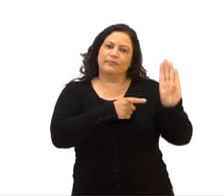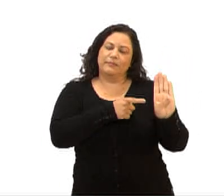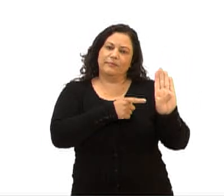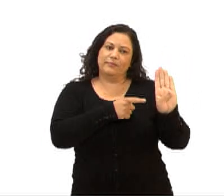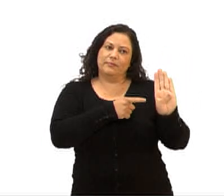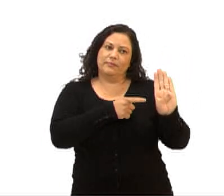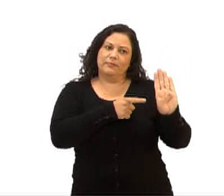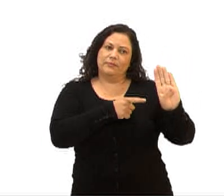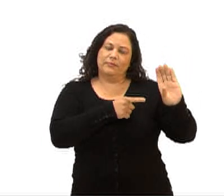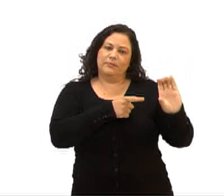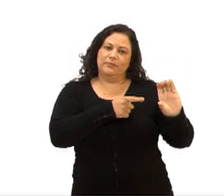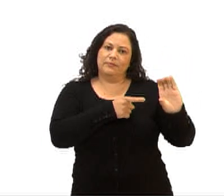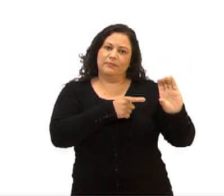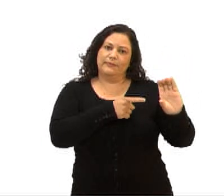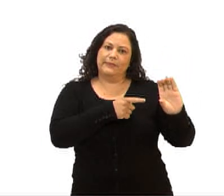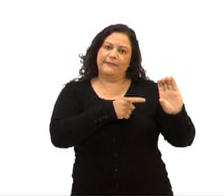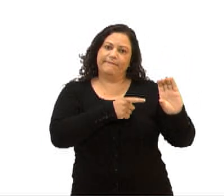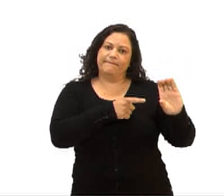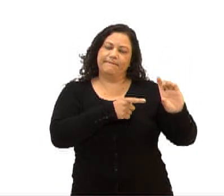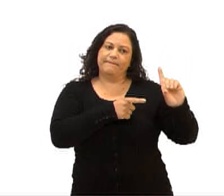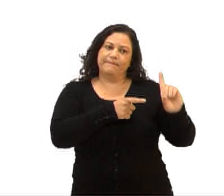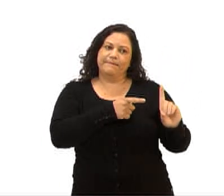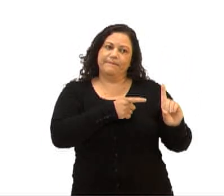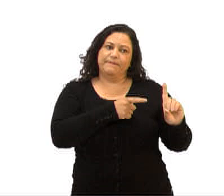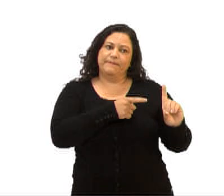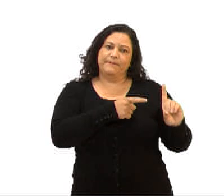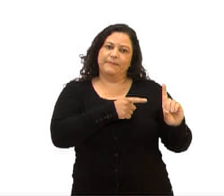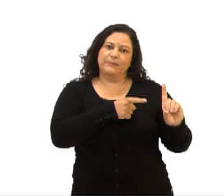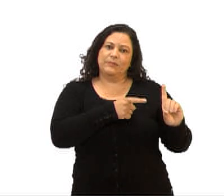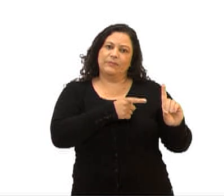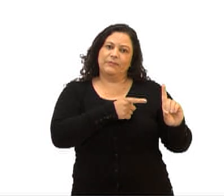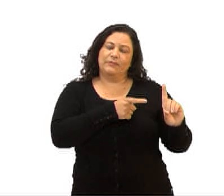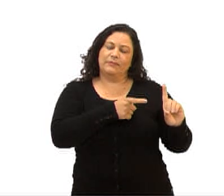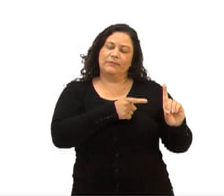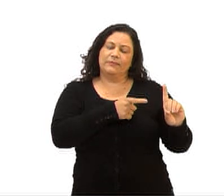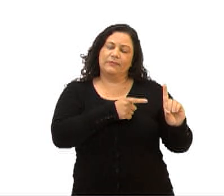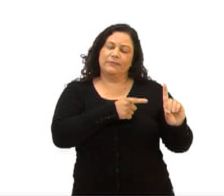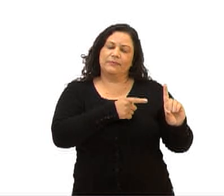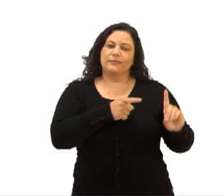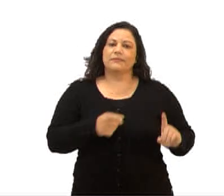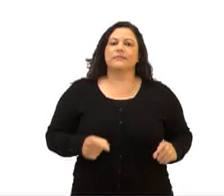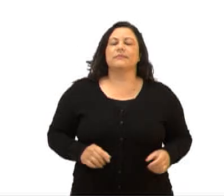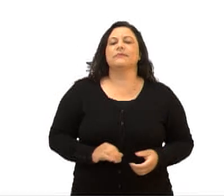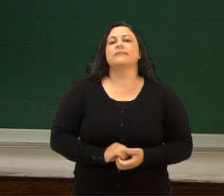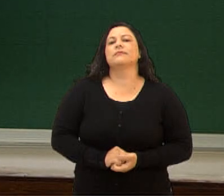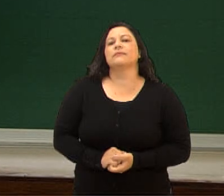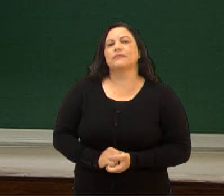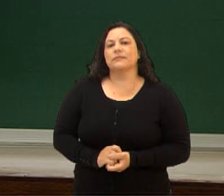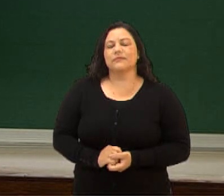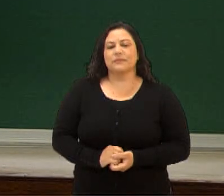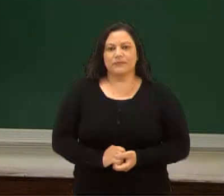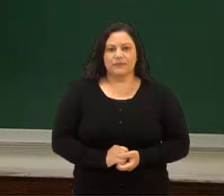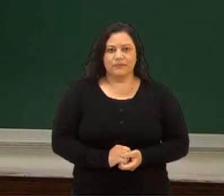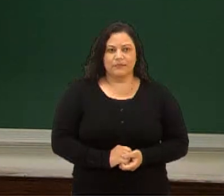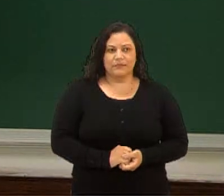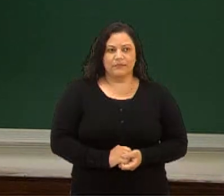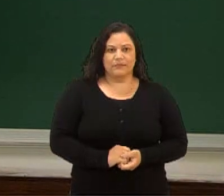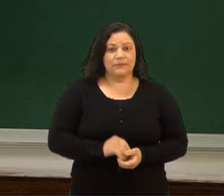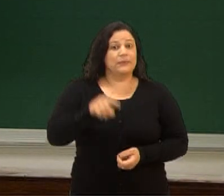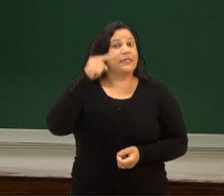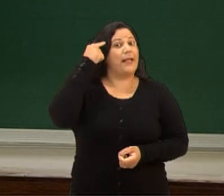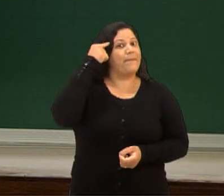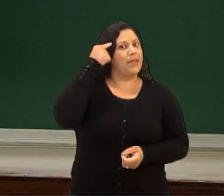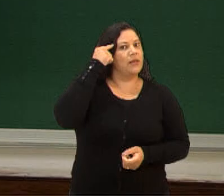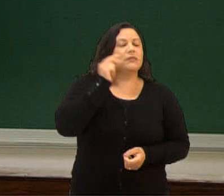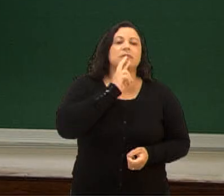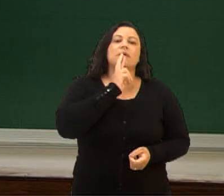cat, letter C, everyone, or letter D, lives. Pense aí e responda